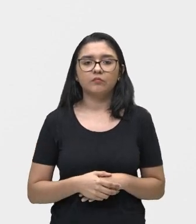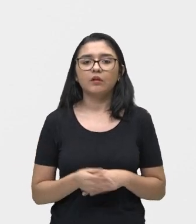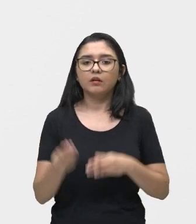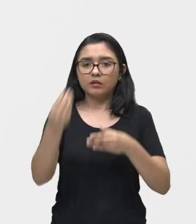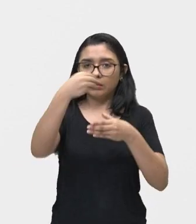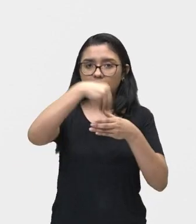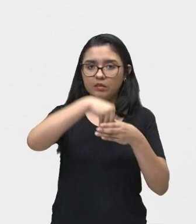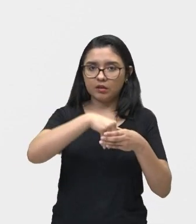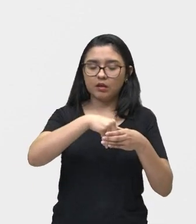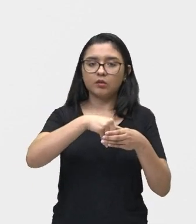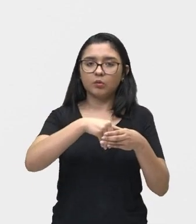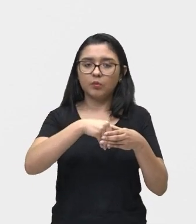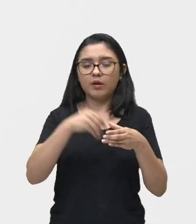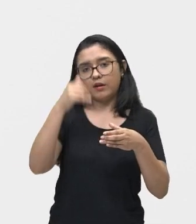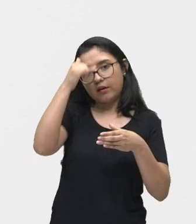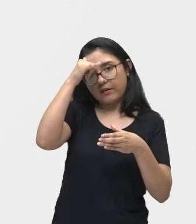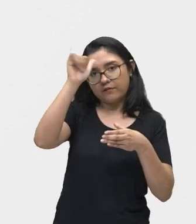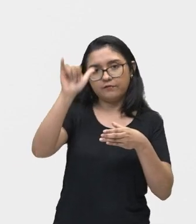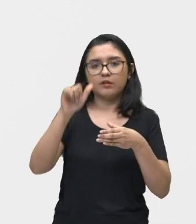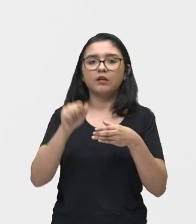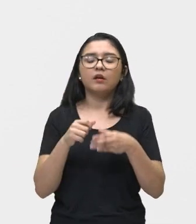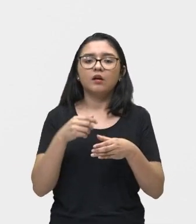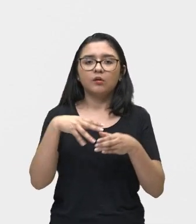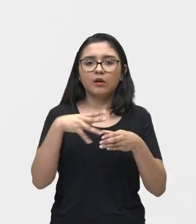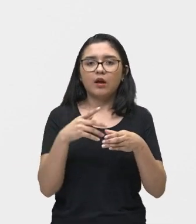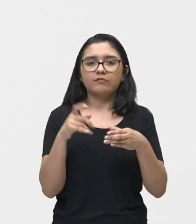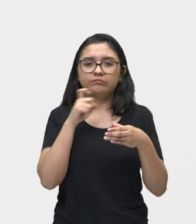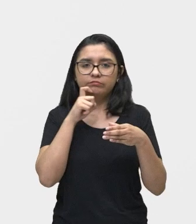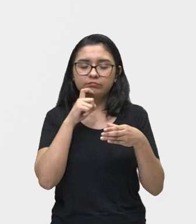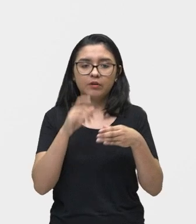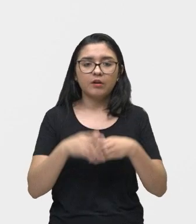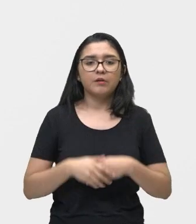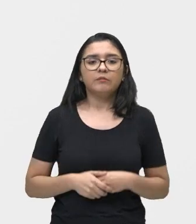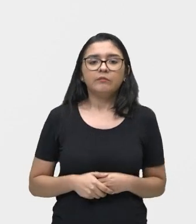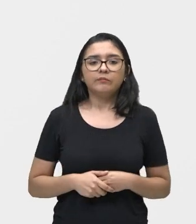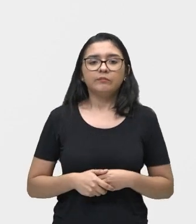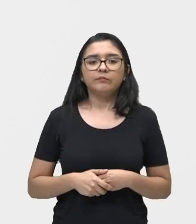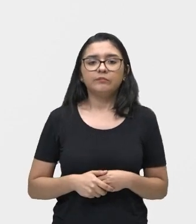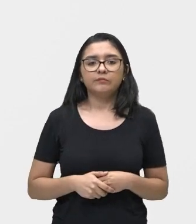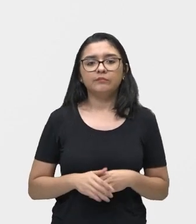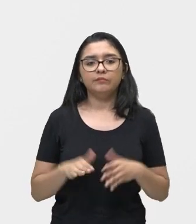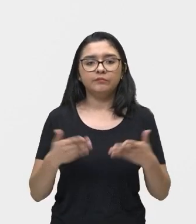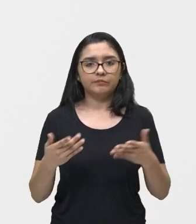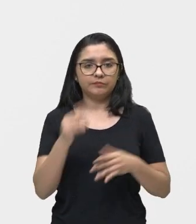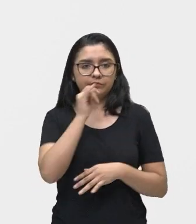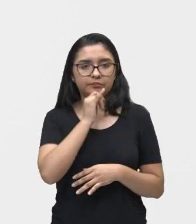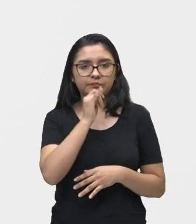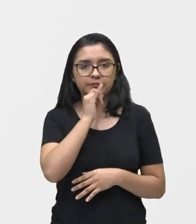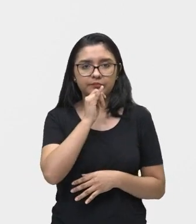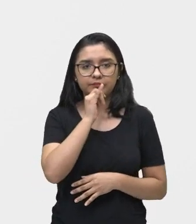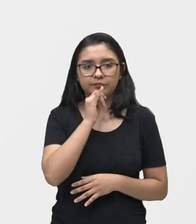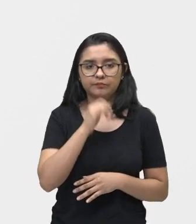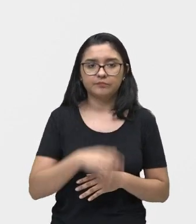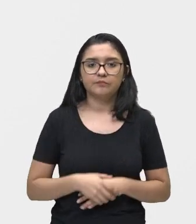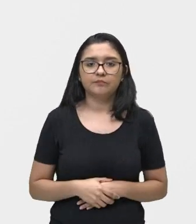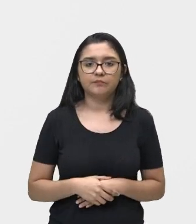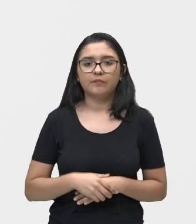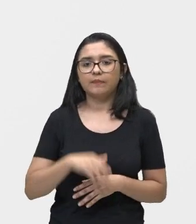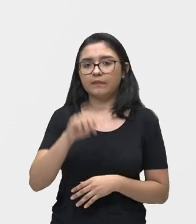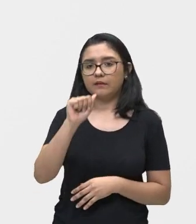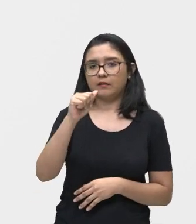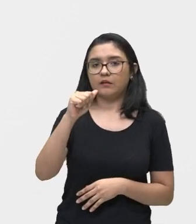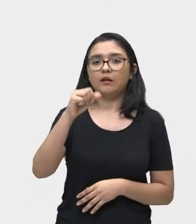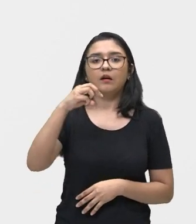espelhadas evitam a irradiação. Olha aí uma aplicação lá da propagação. A ampola tem